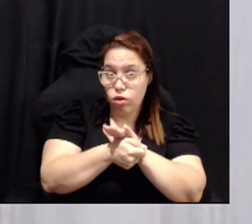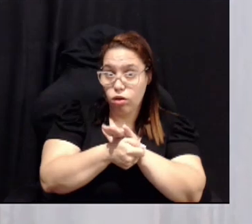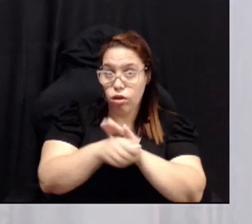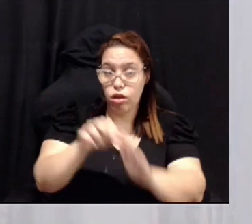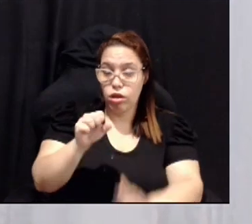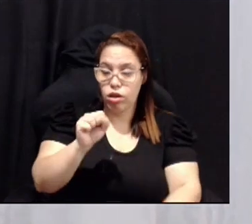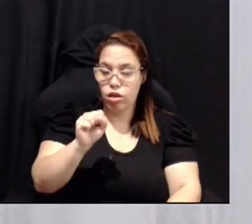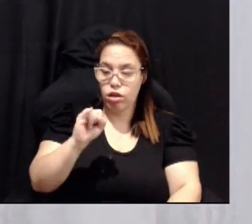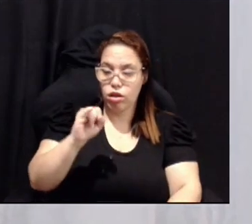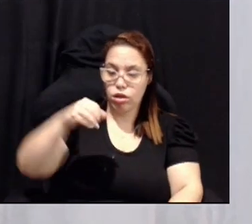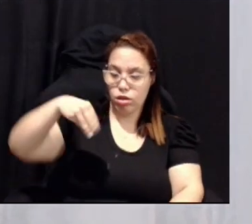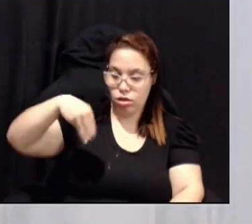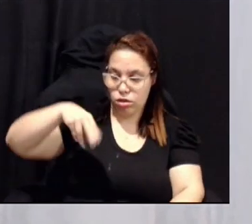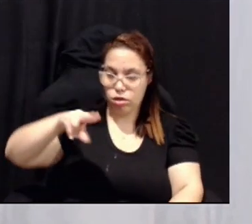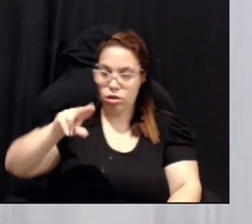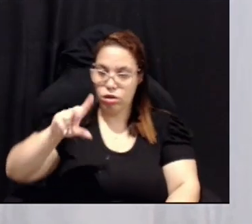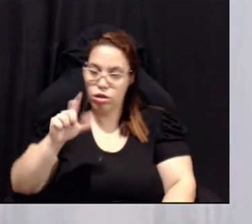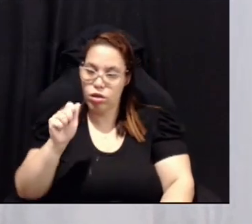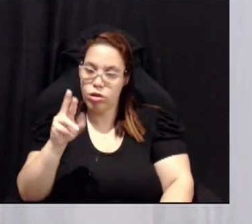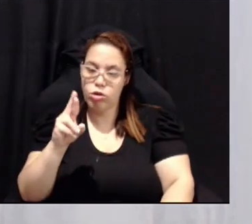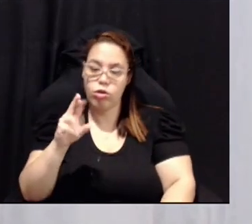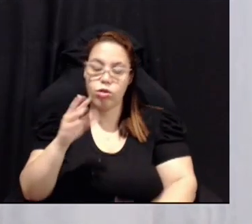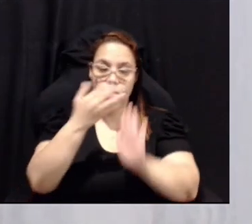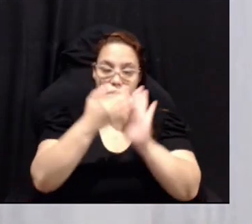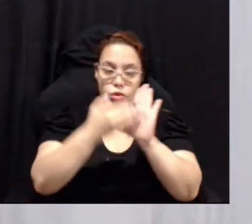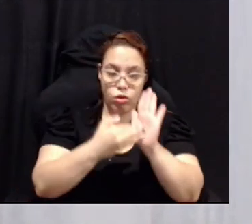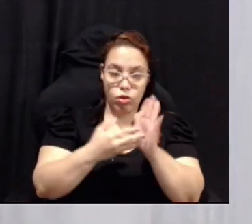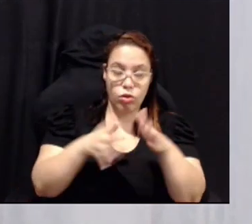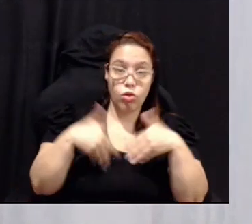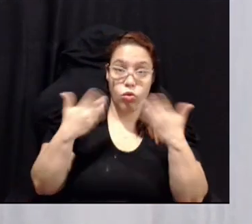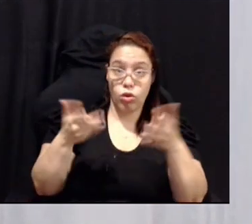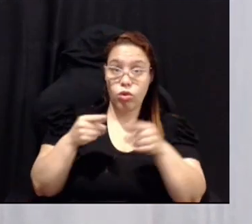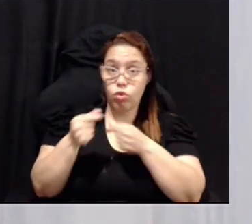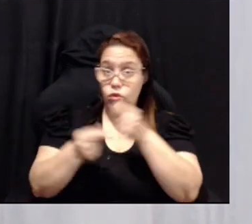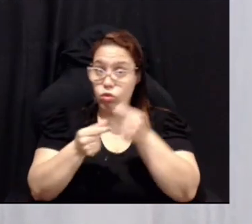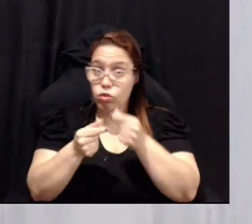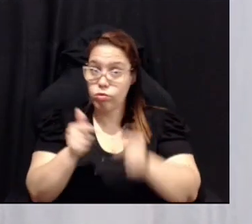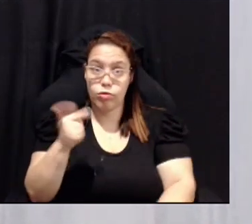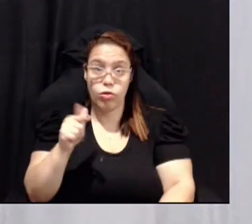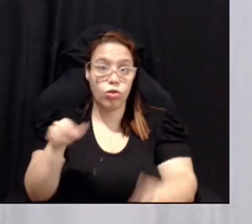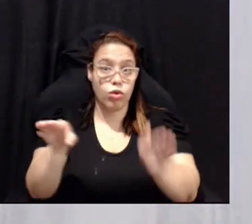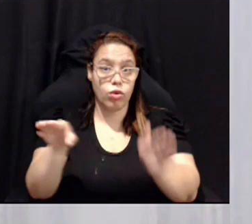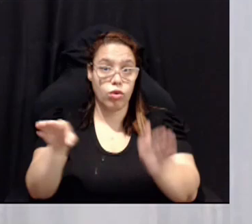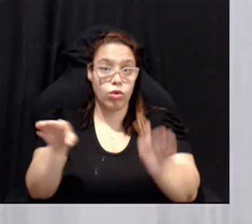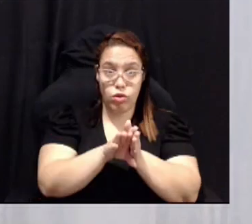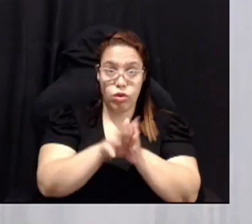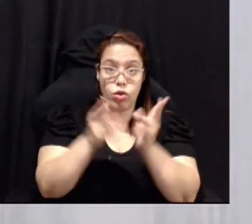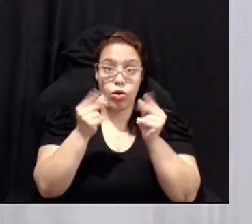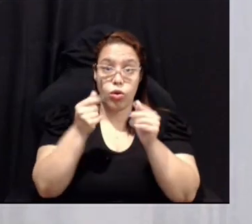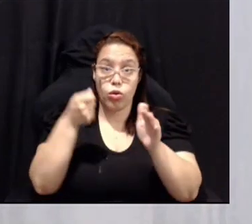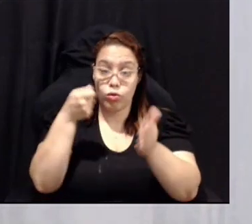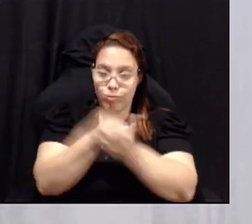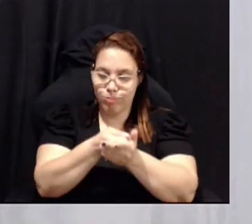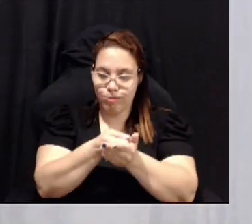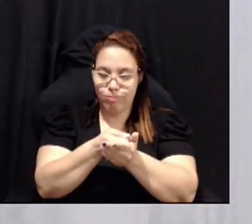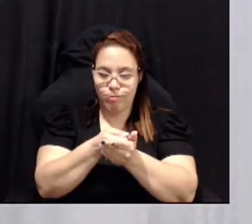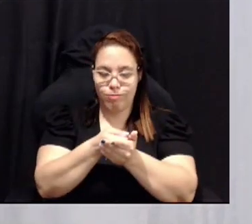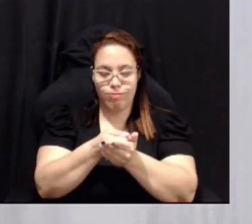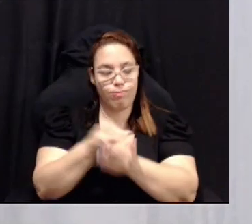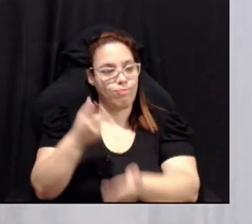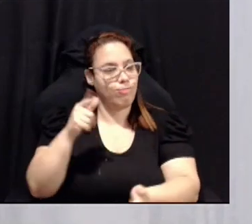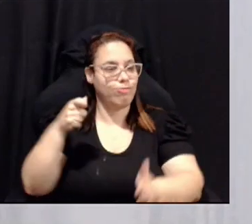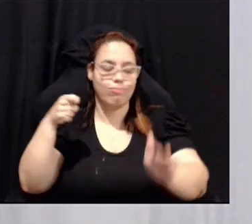vai reconhecendo tanto a plataforma quanto o mercado. Você ainda não entrou com o seu dinheiro, porque se você entrar com o seu